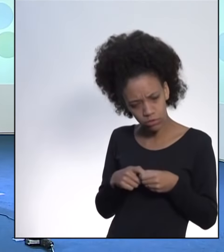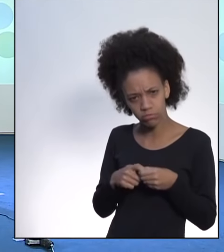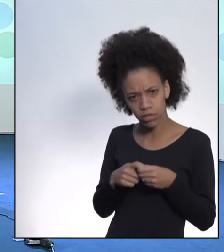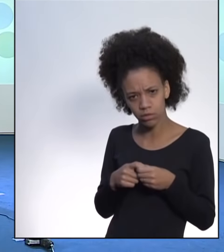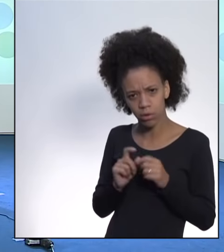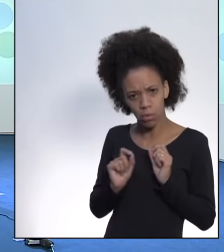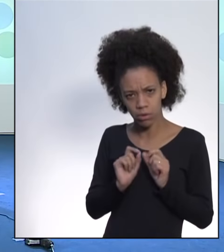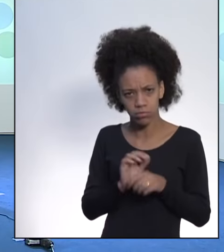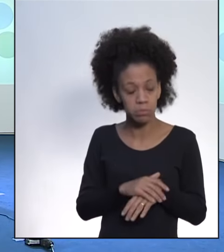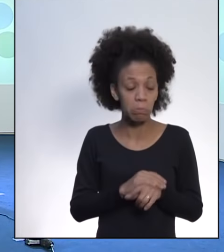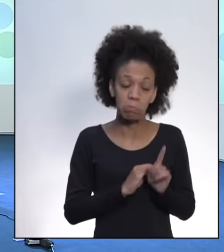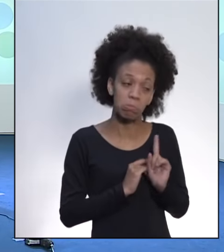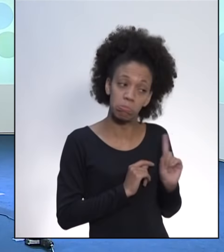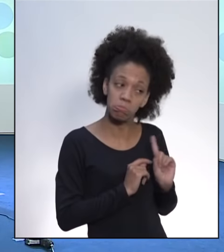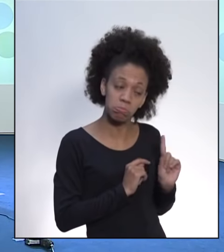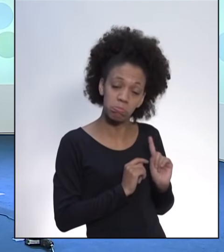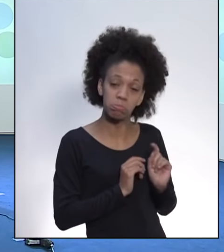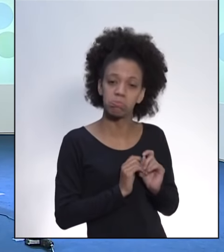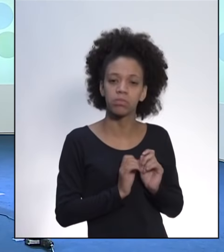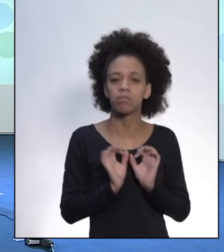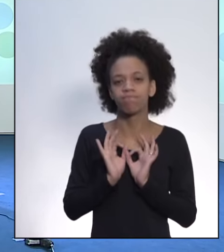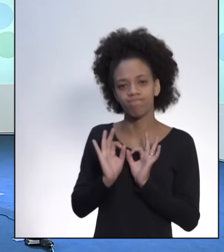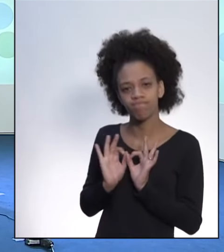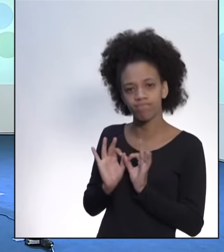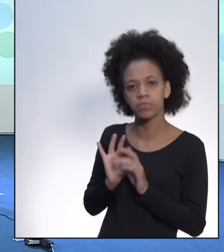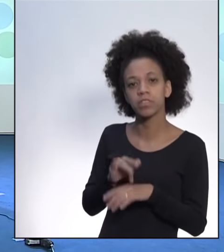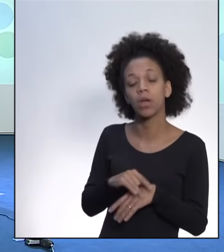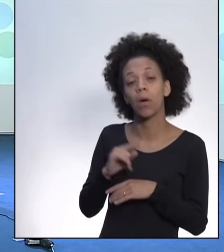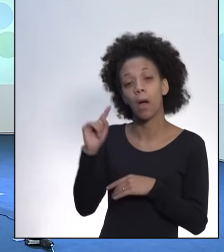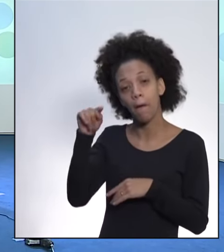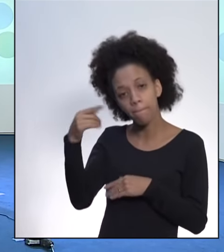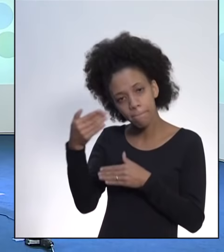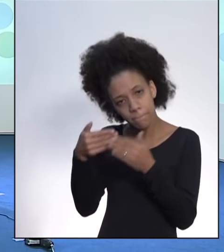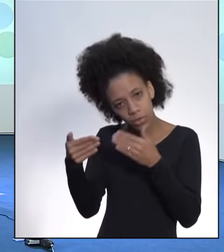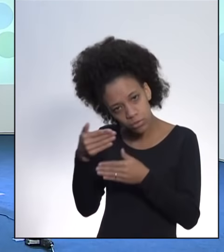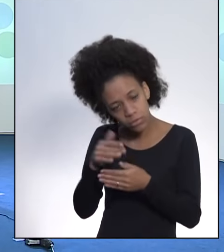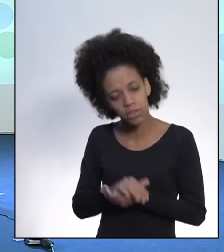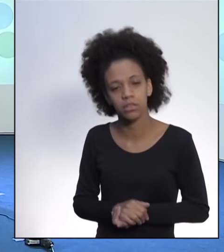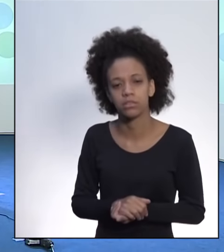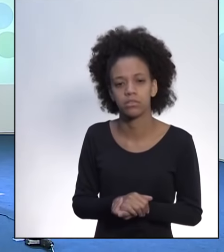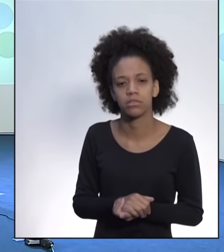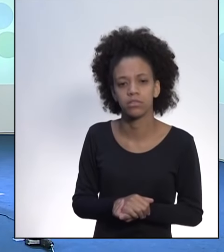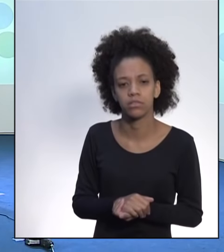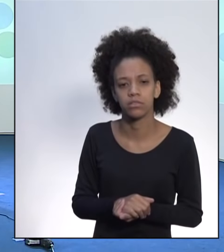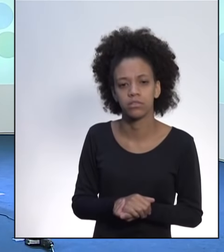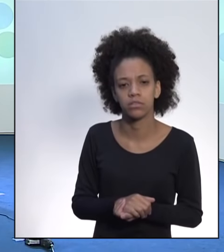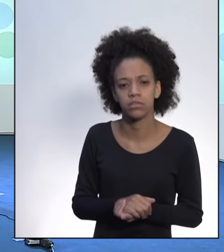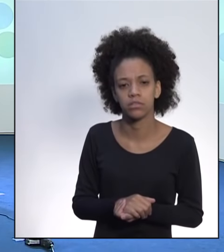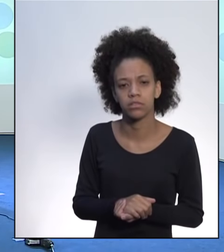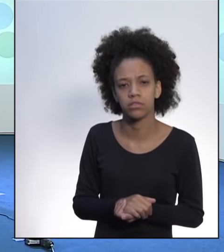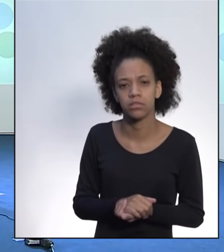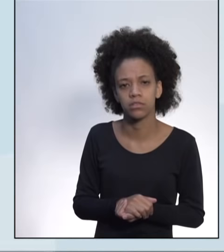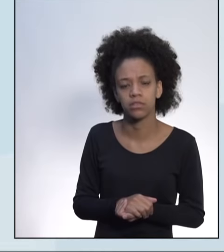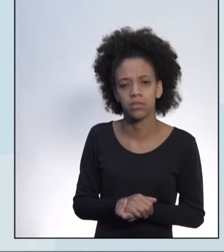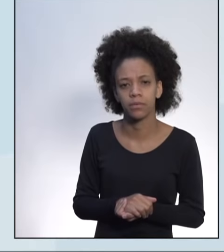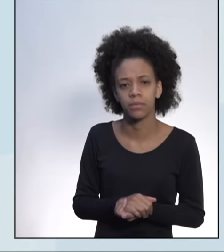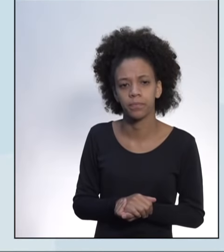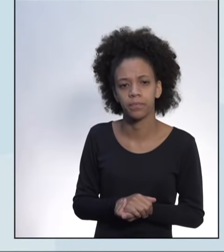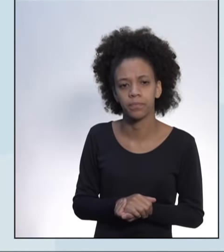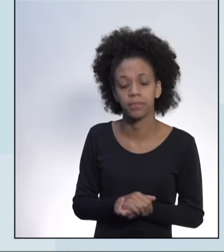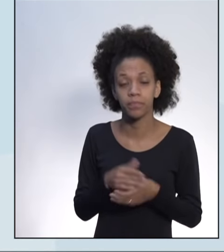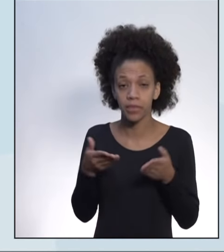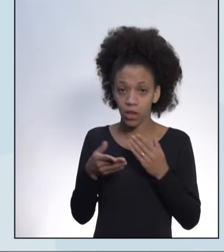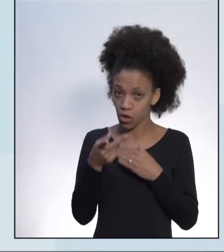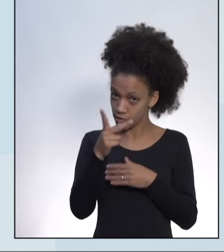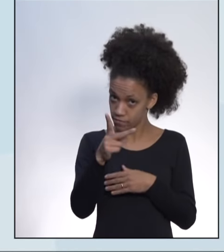coisa por enquanto não é ótimo para a gente vai avançar para o próximo slide e não eterny